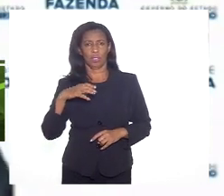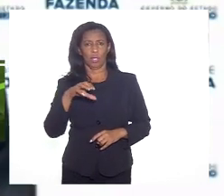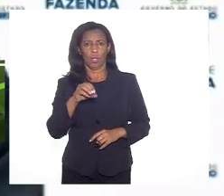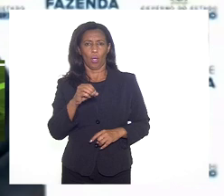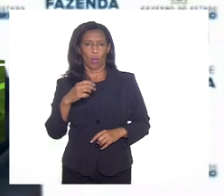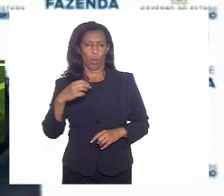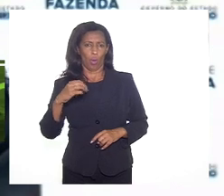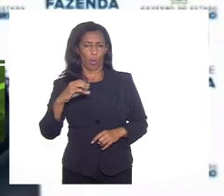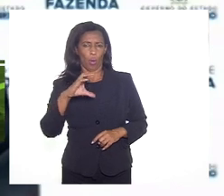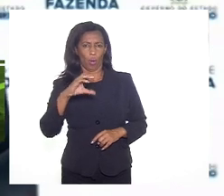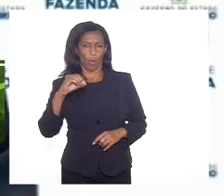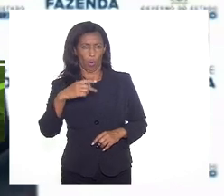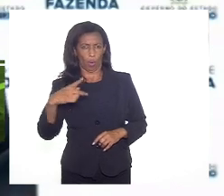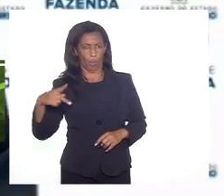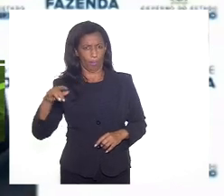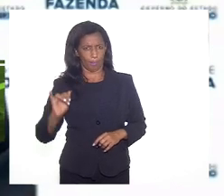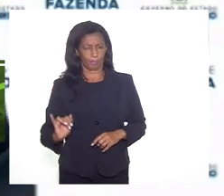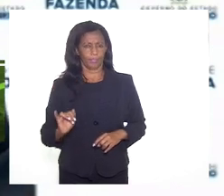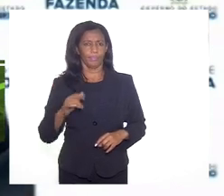COP, temos